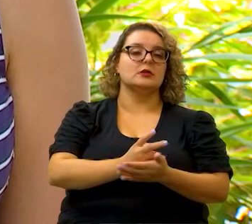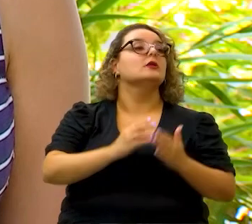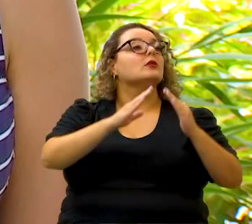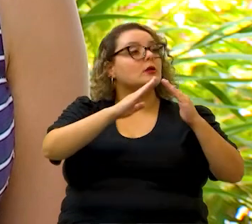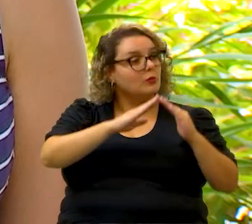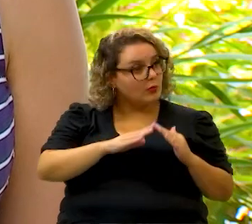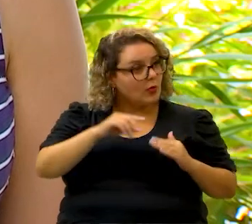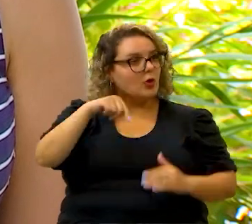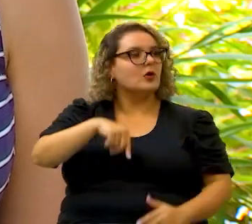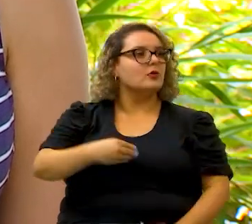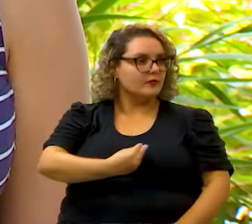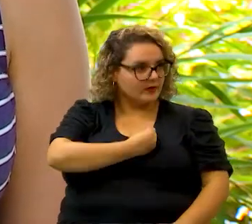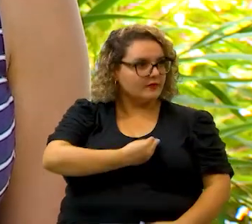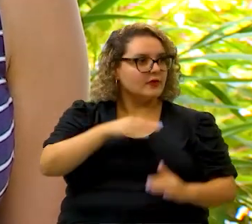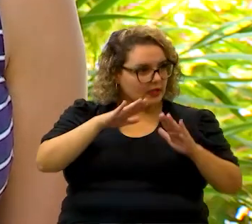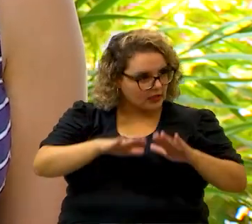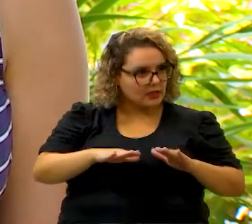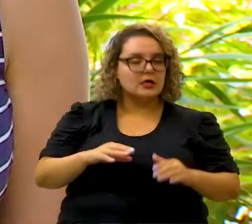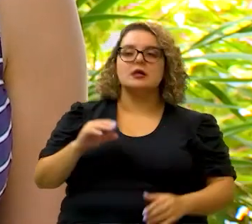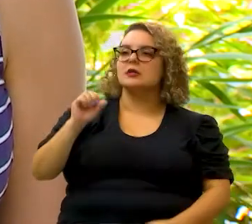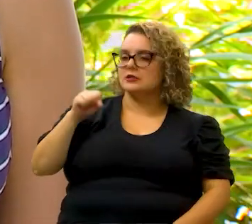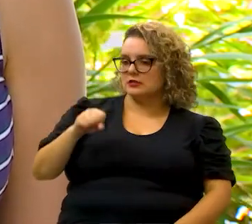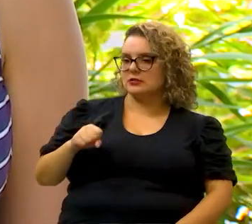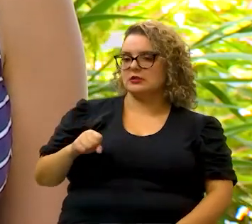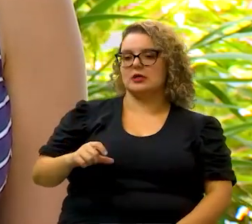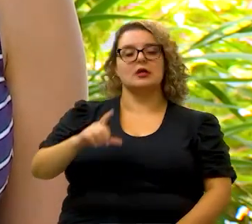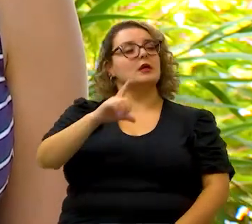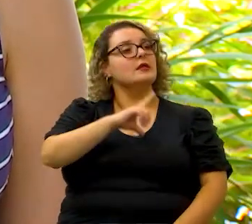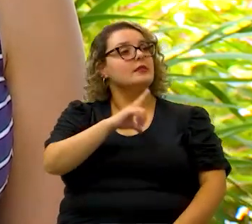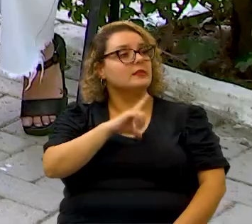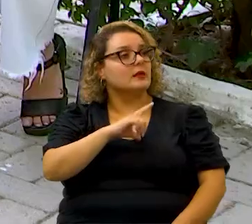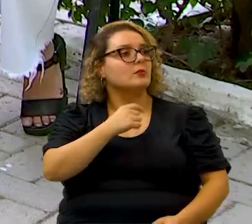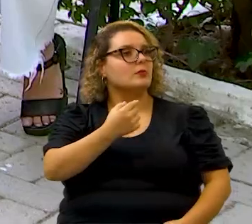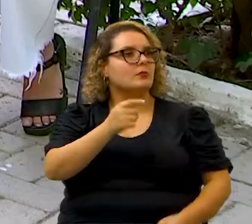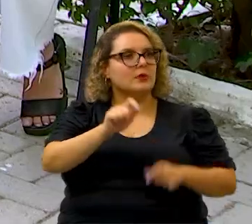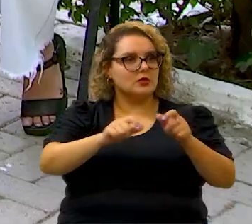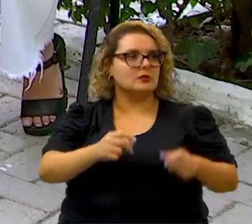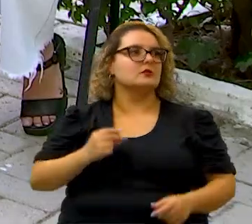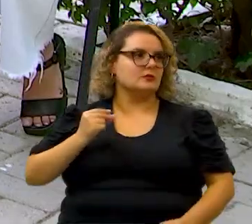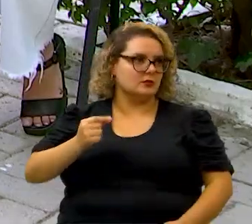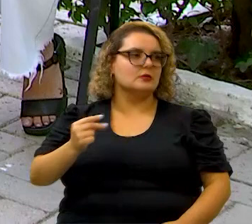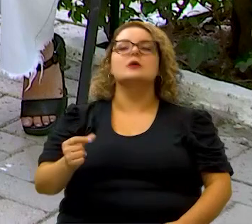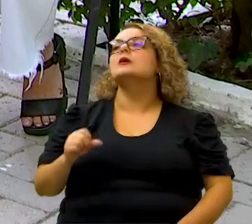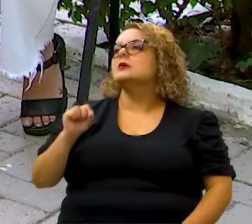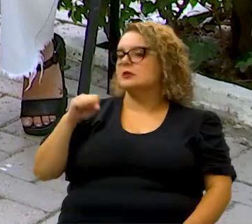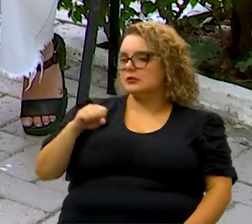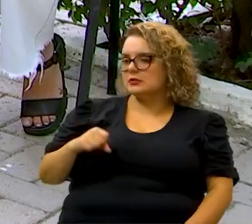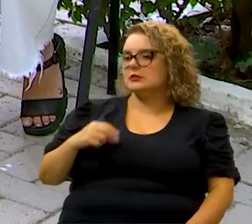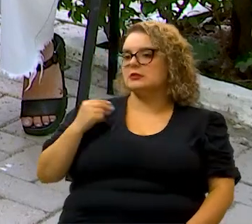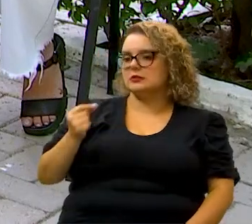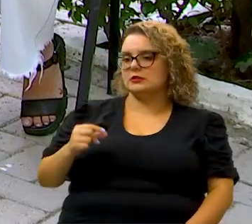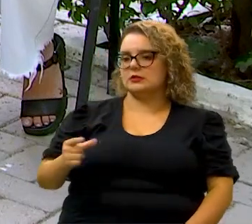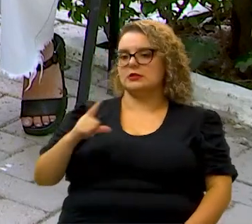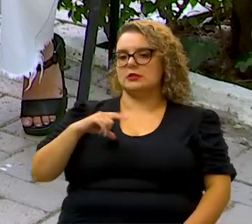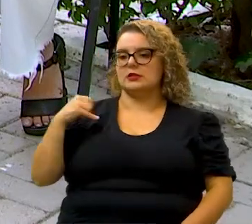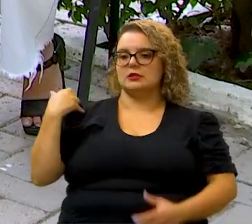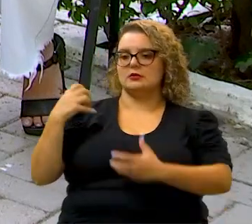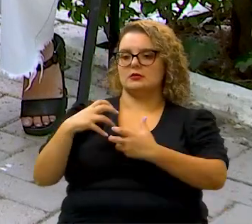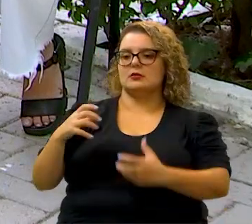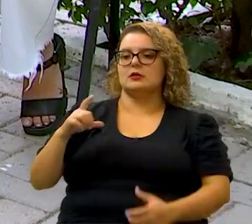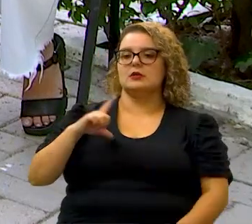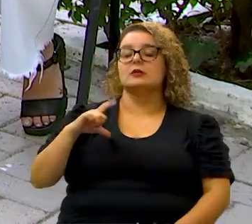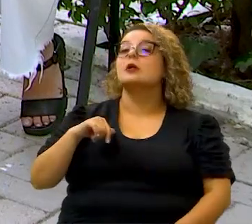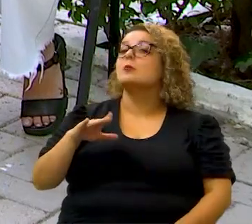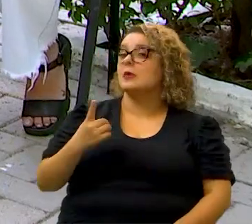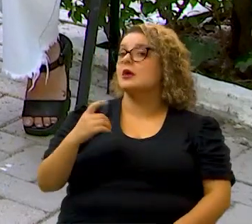Então, eles moram aqui? Sim. Tem alguns que já estão há bastante tempo? Sim, tem idosos que estão há bastante tempo. Tem